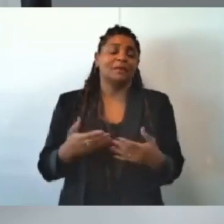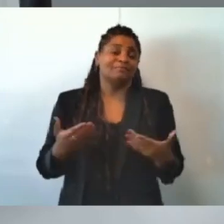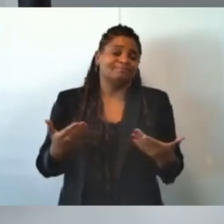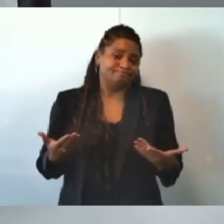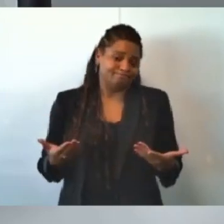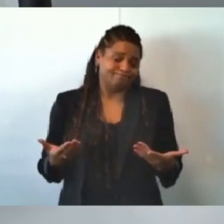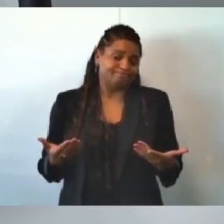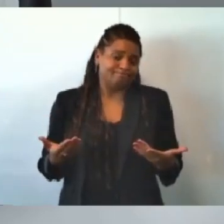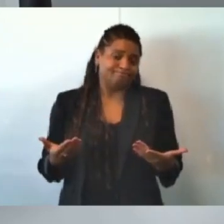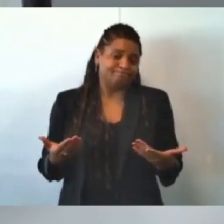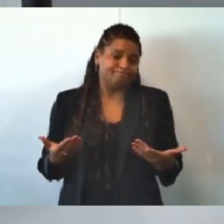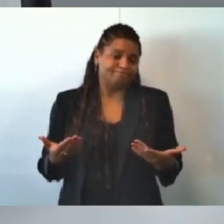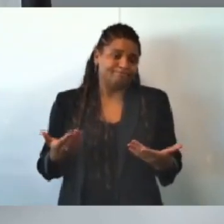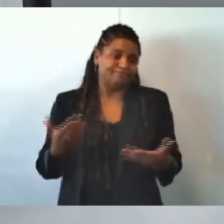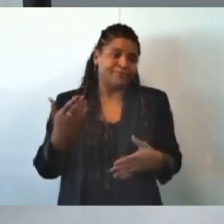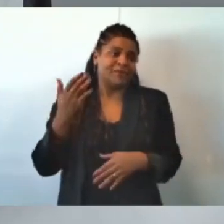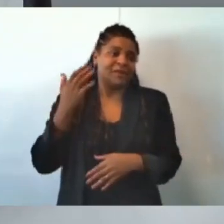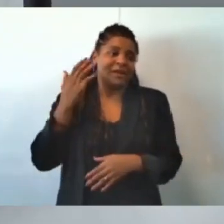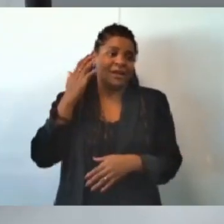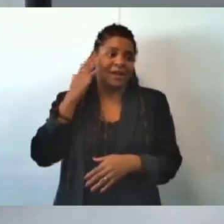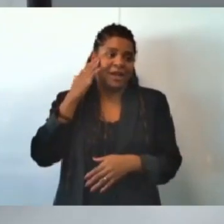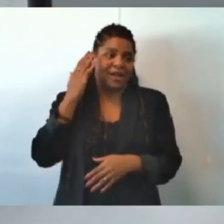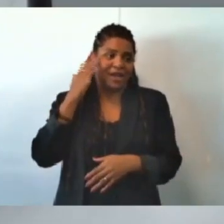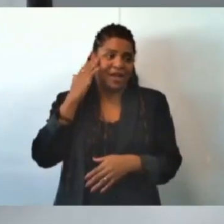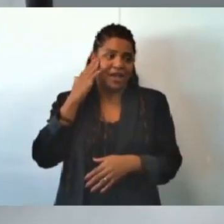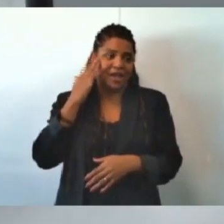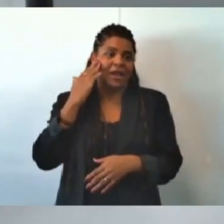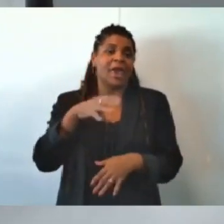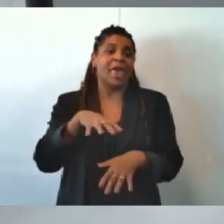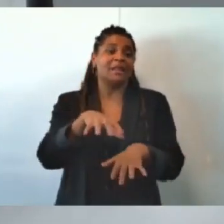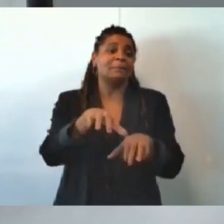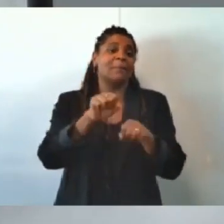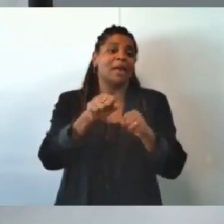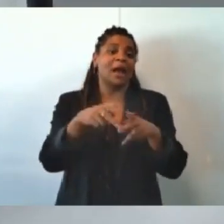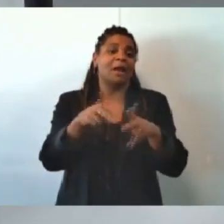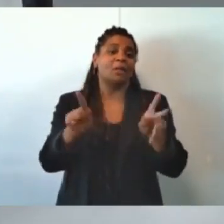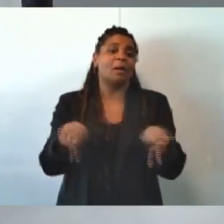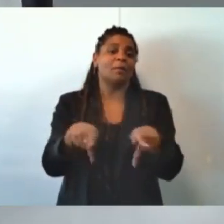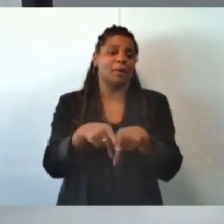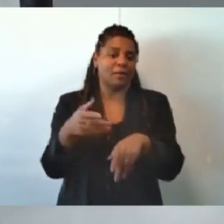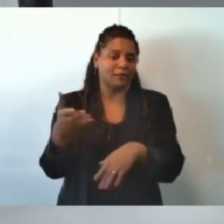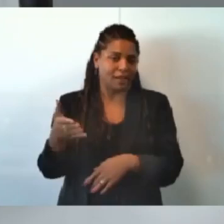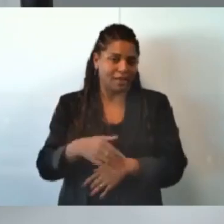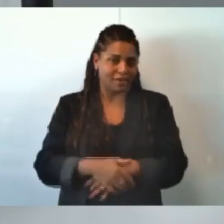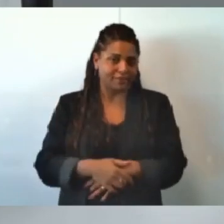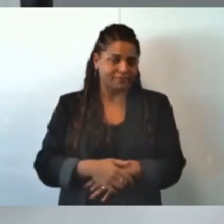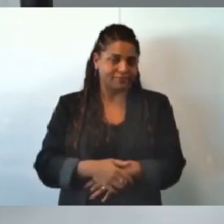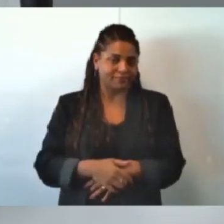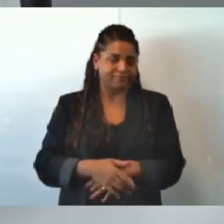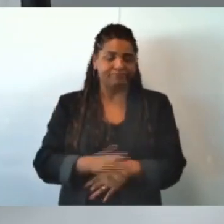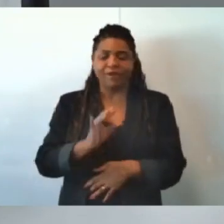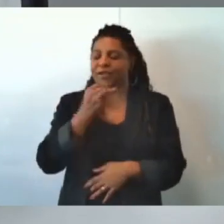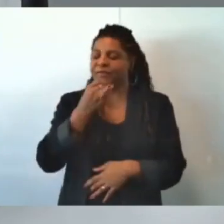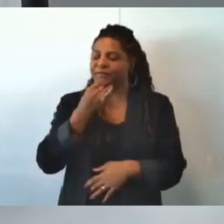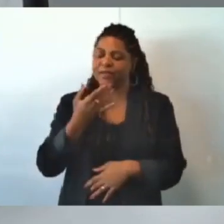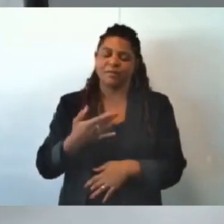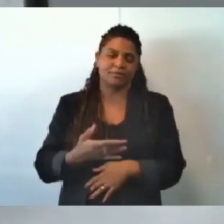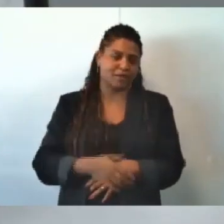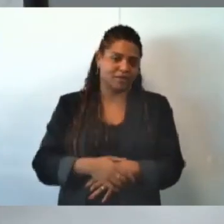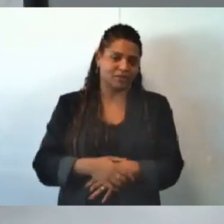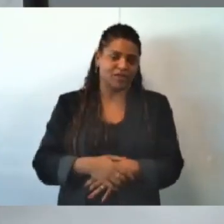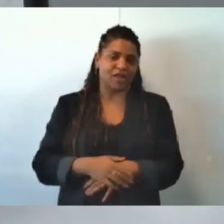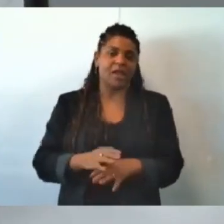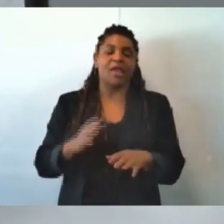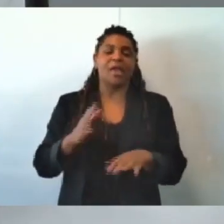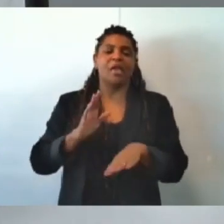não sei o que, que tem de atrativo, eles devem saber, nesse boteco que tem lá. E de lá eles tomaram conta da pecinha. Chegou eu que frequento